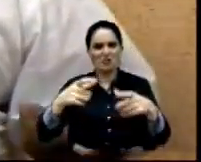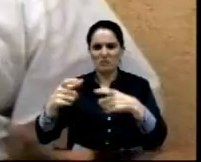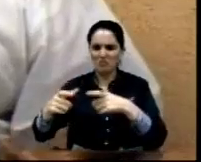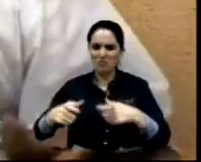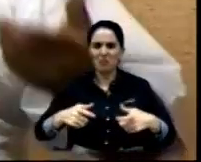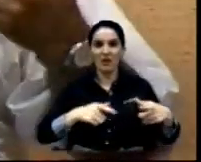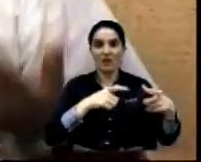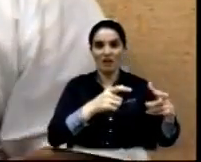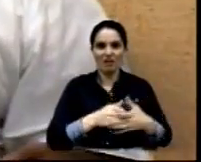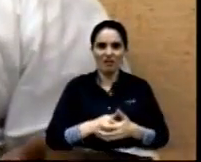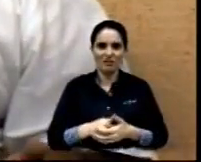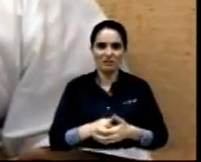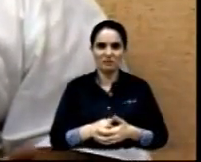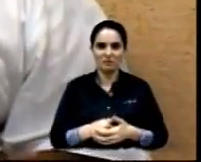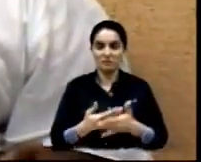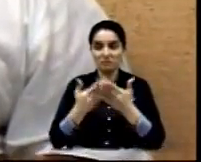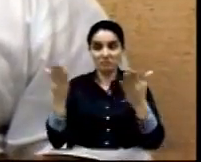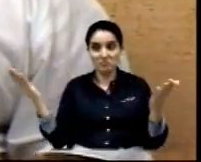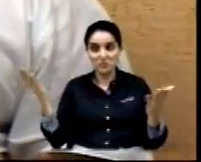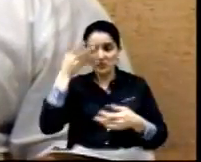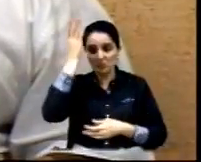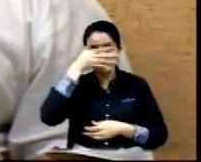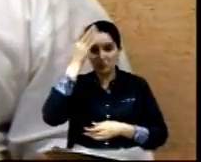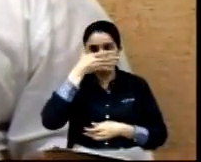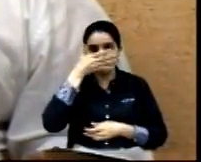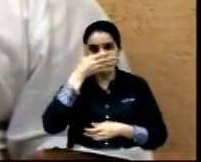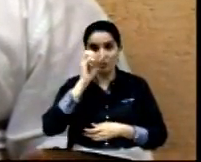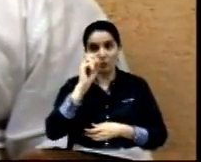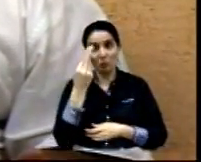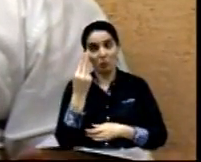fazendo vista grossa ou não fiscalizando como se deveria.